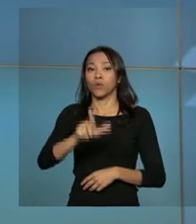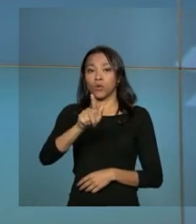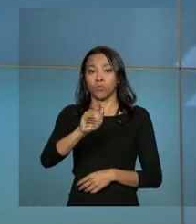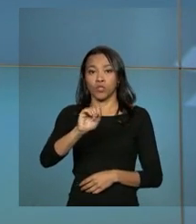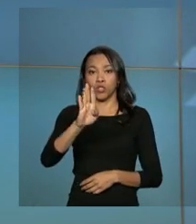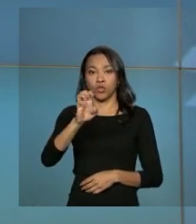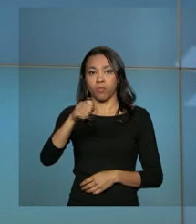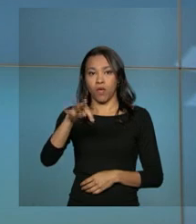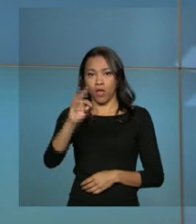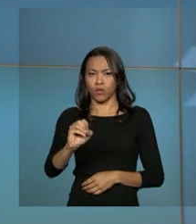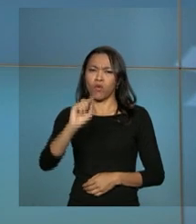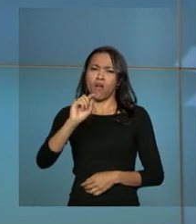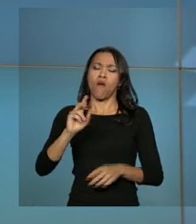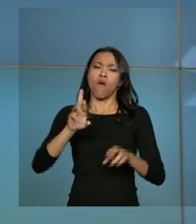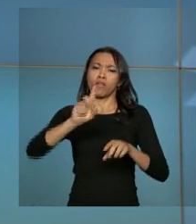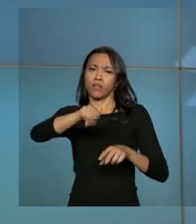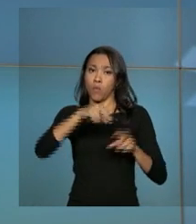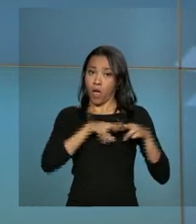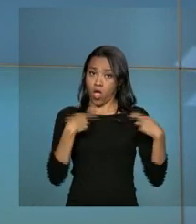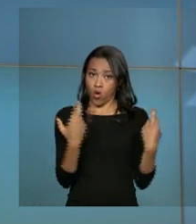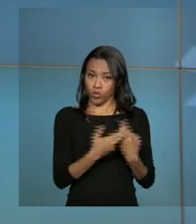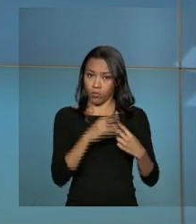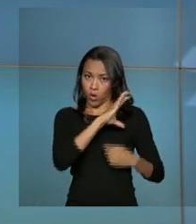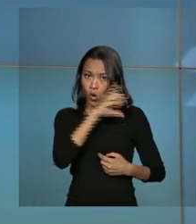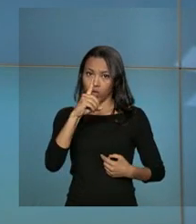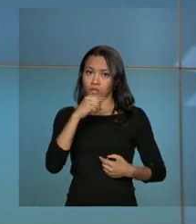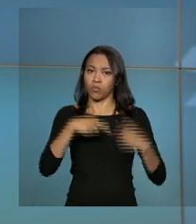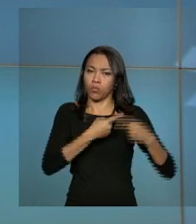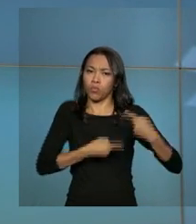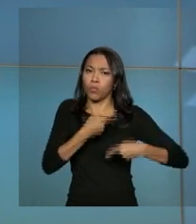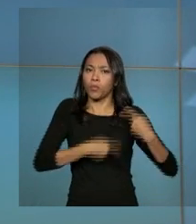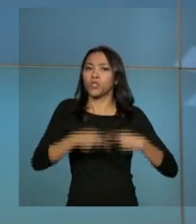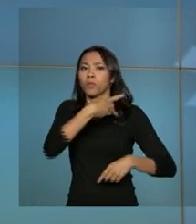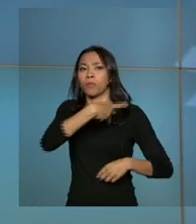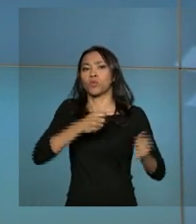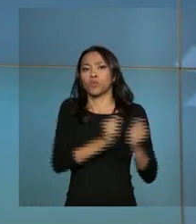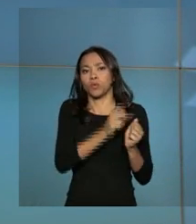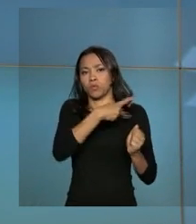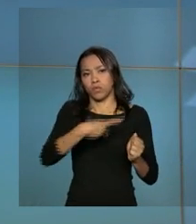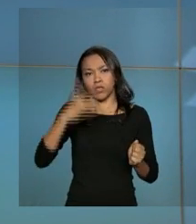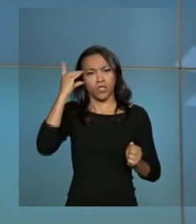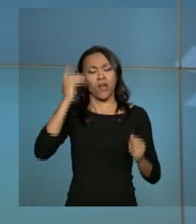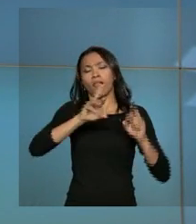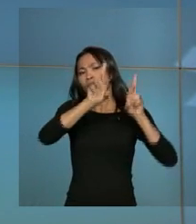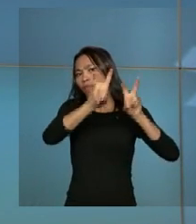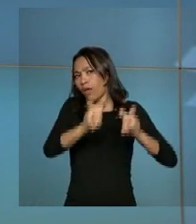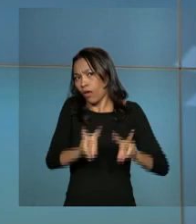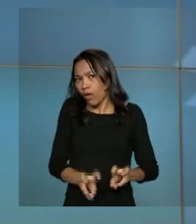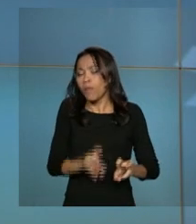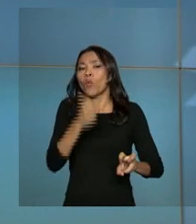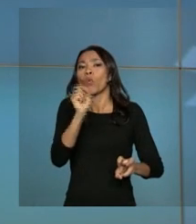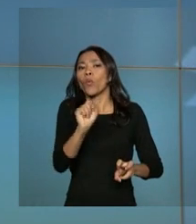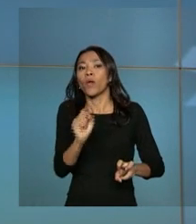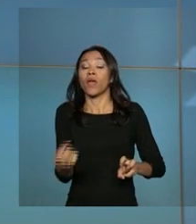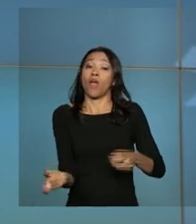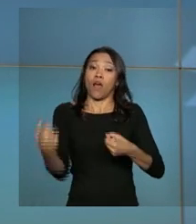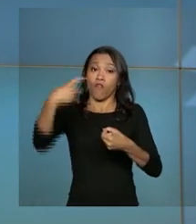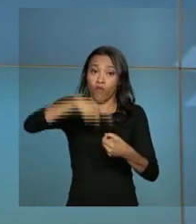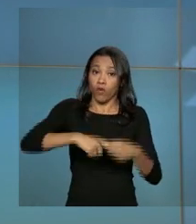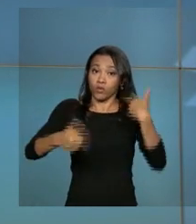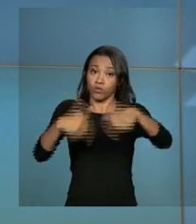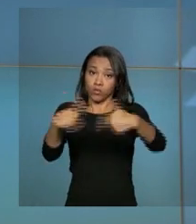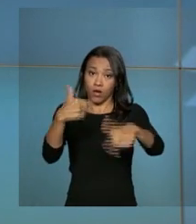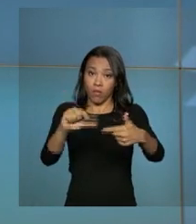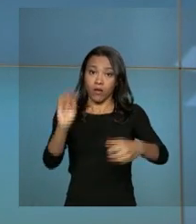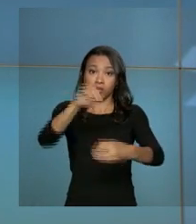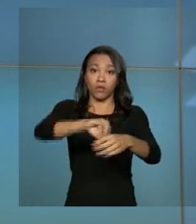Eles falaram após reunião de coordenação política com a presidenta Dilma Rousseff. Entre os assuntos analisados, a retomada dos trabalhos do